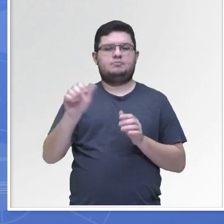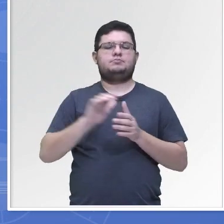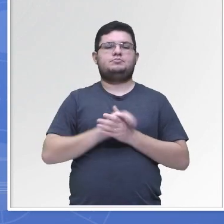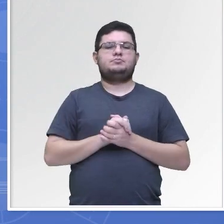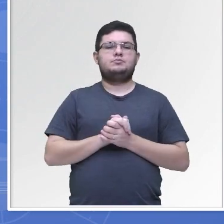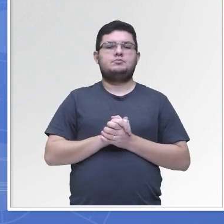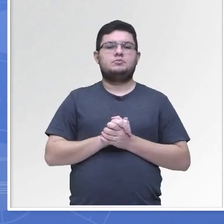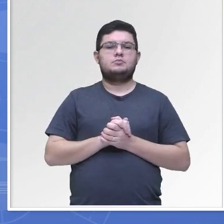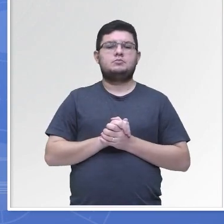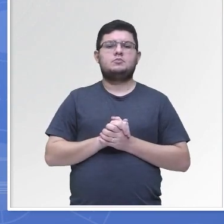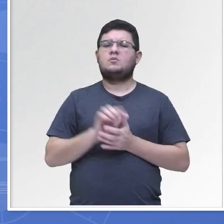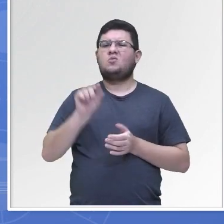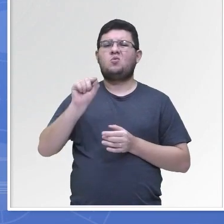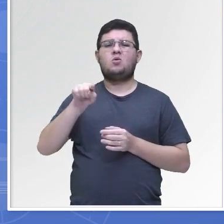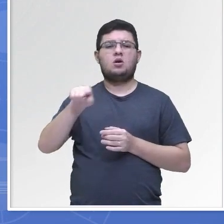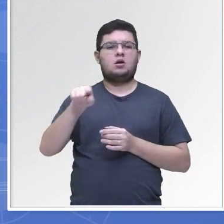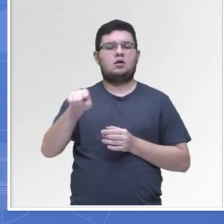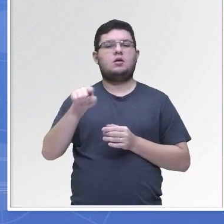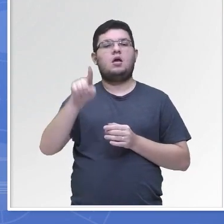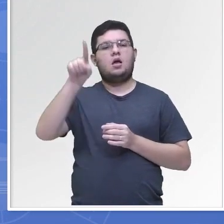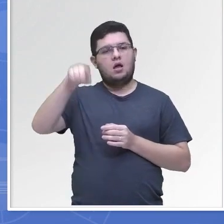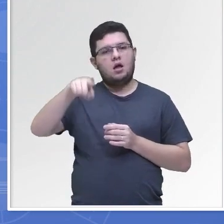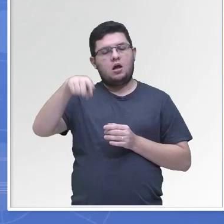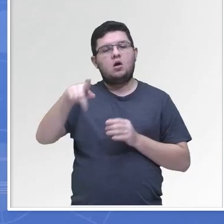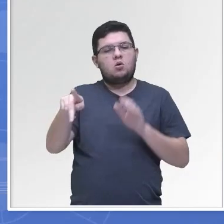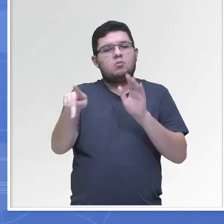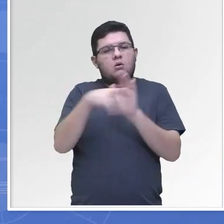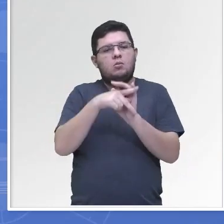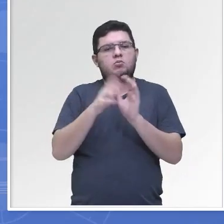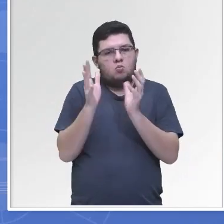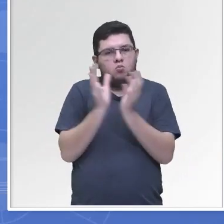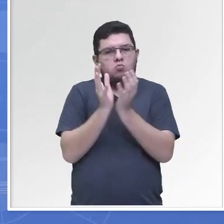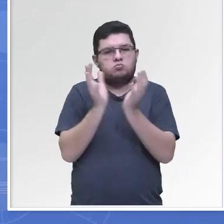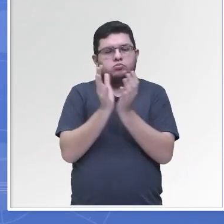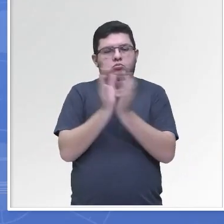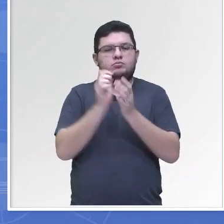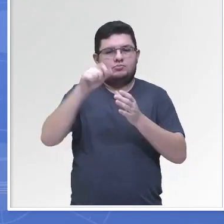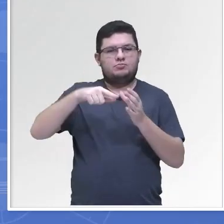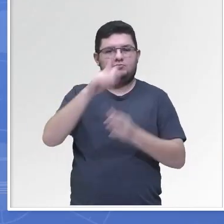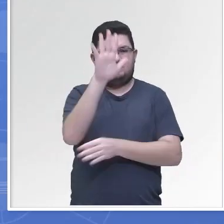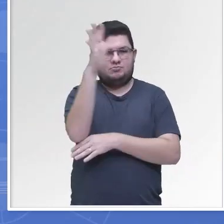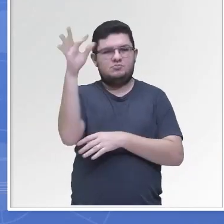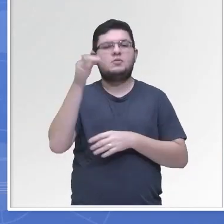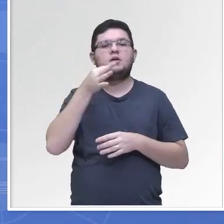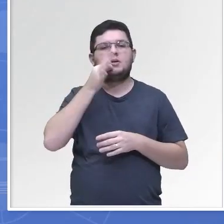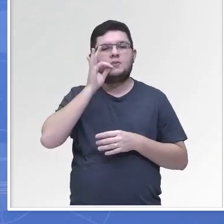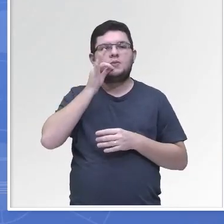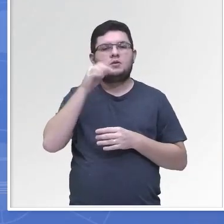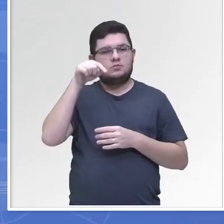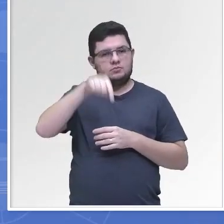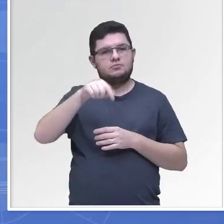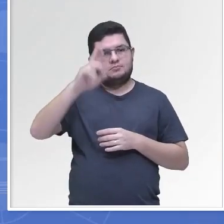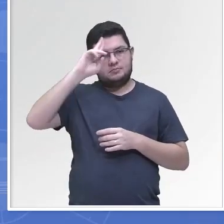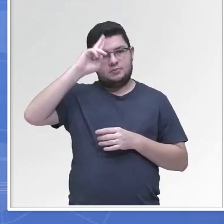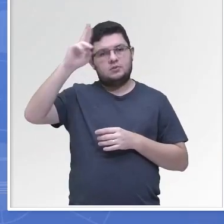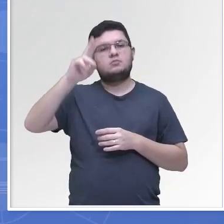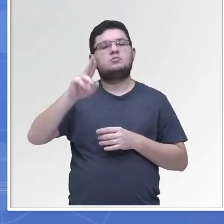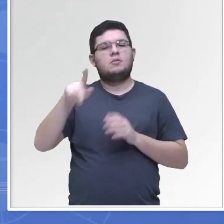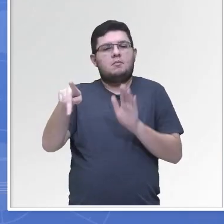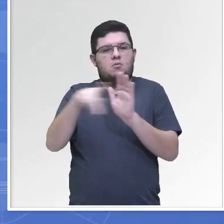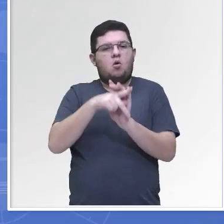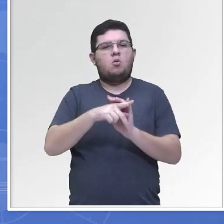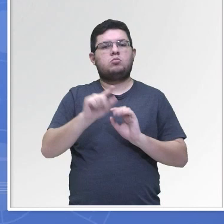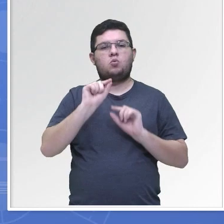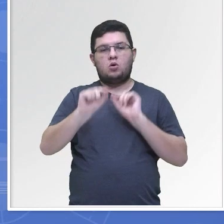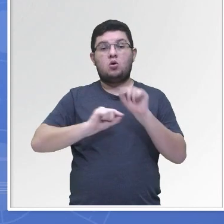são esses oligarcas? É justamente os cafeicultores. É justamente esse grupo de proprietários de terra. Vamos lá?